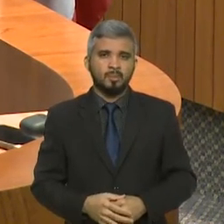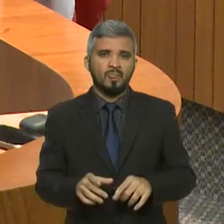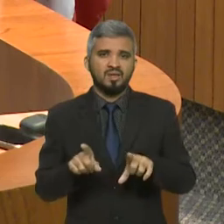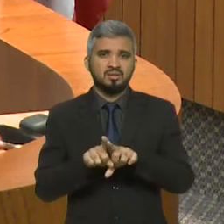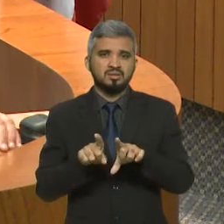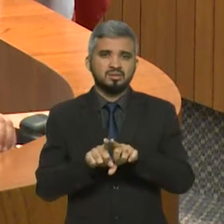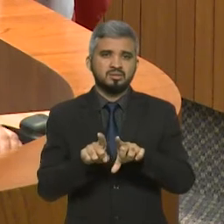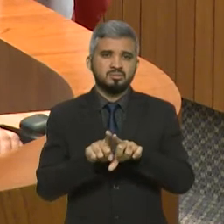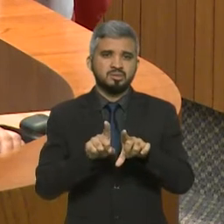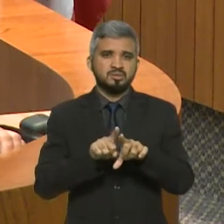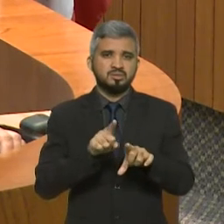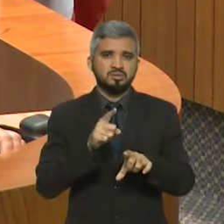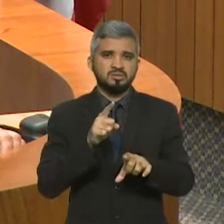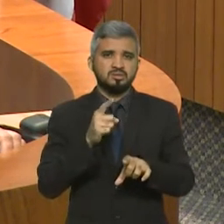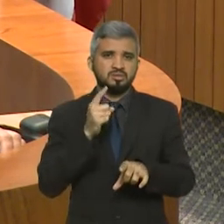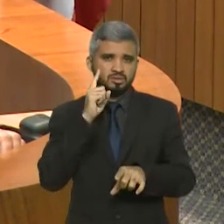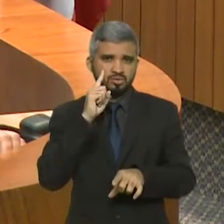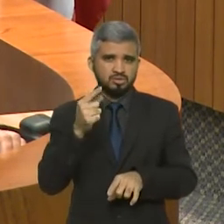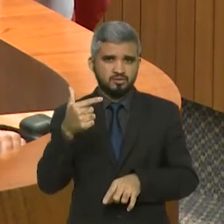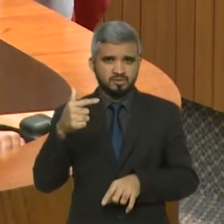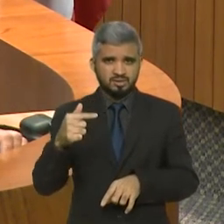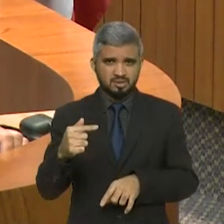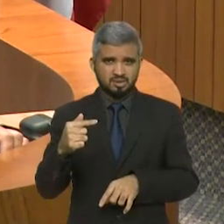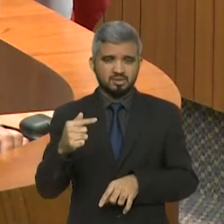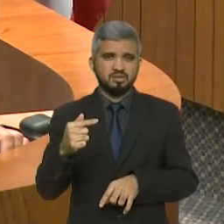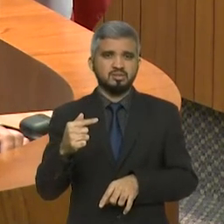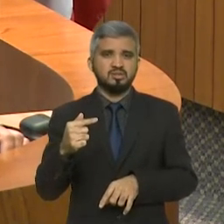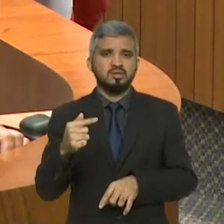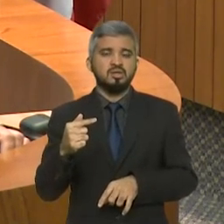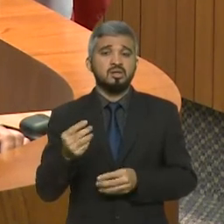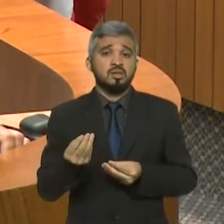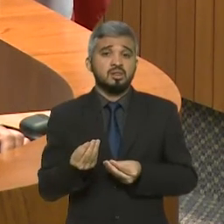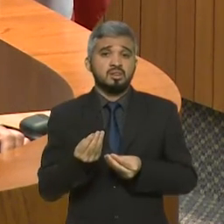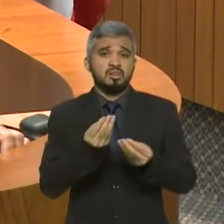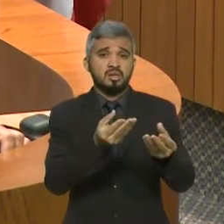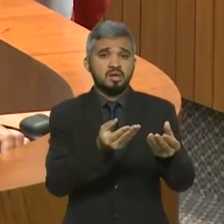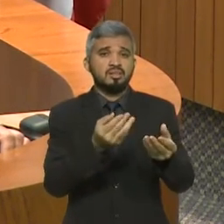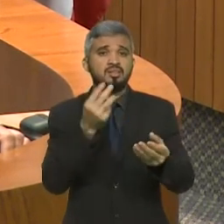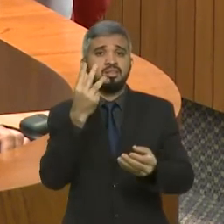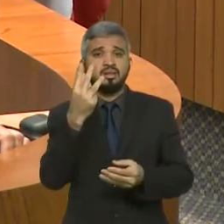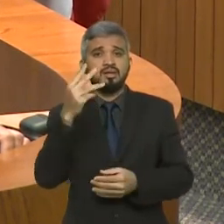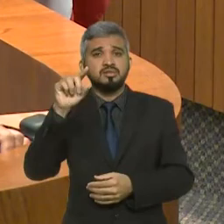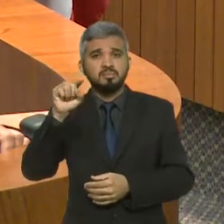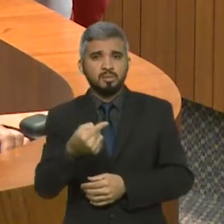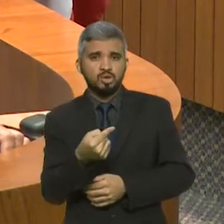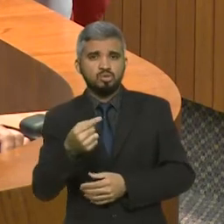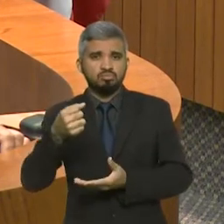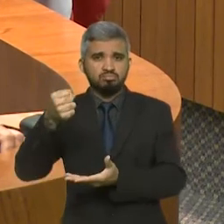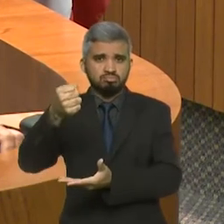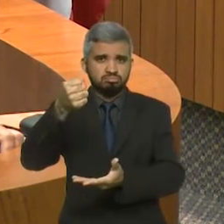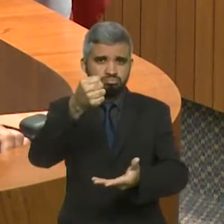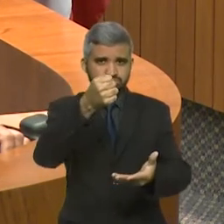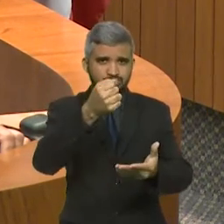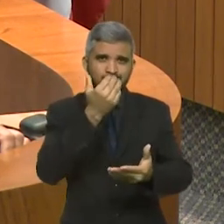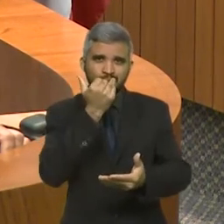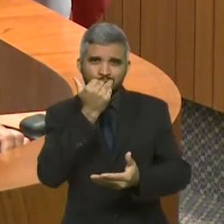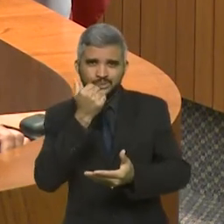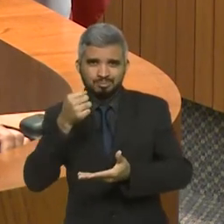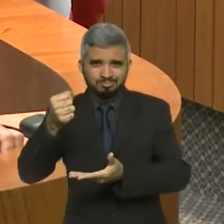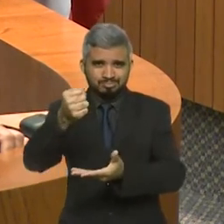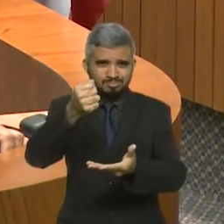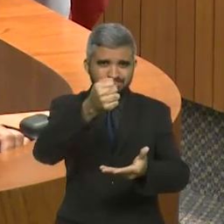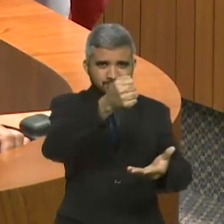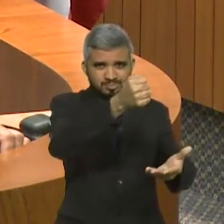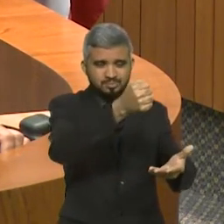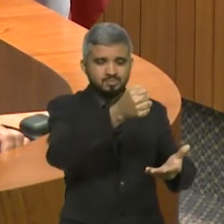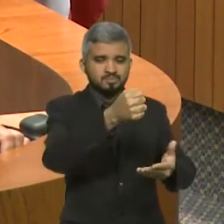agora, no dia 27, nós entregamos 3 mil cestas básicas num momento que, de muita